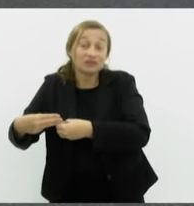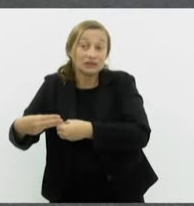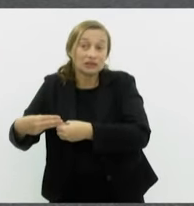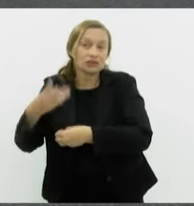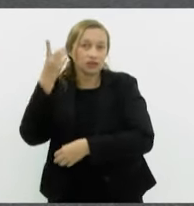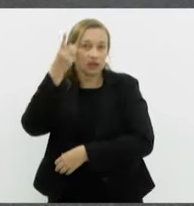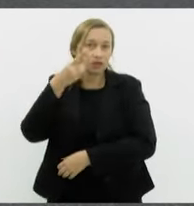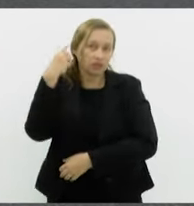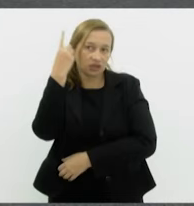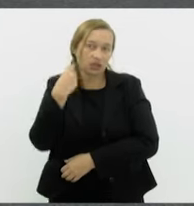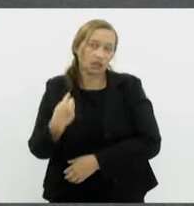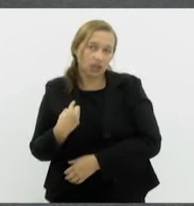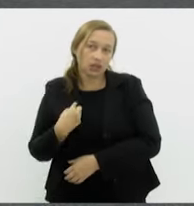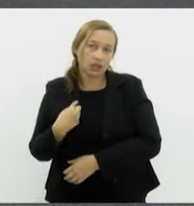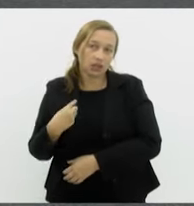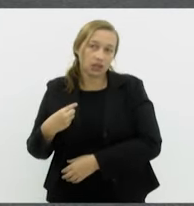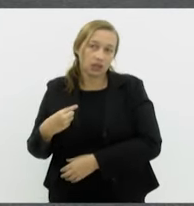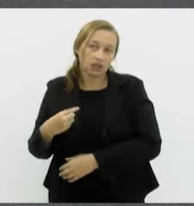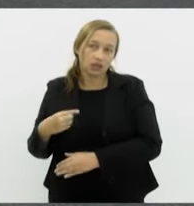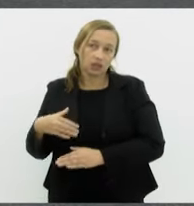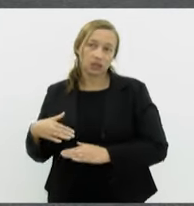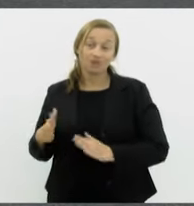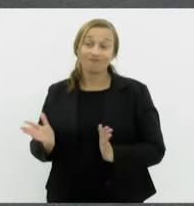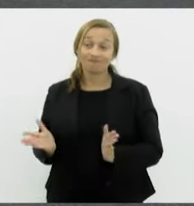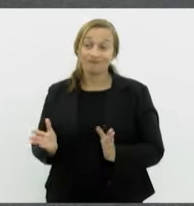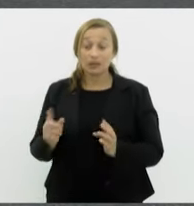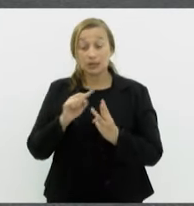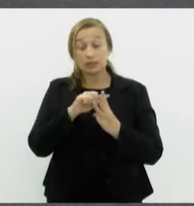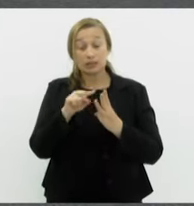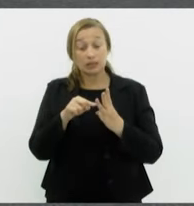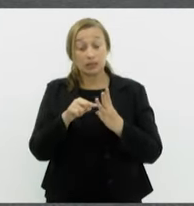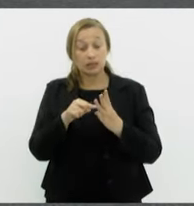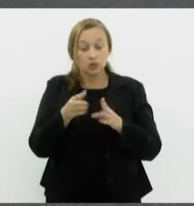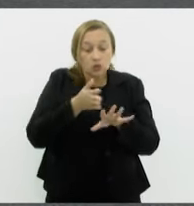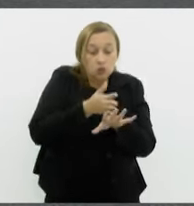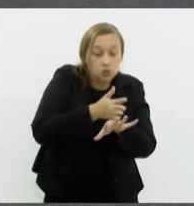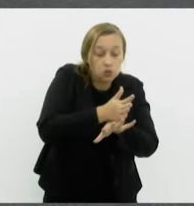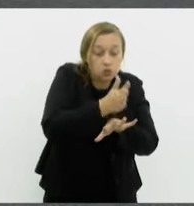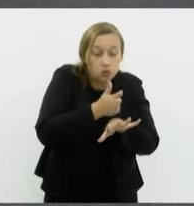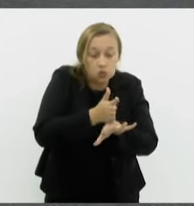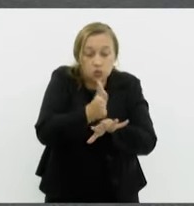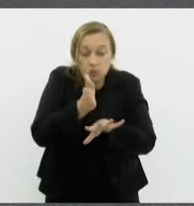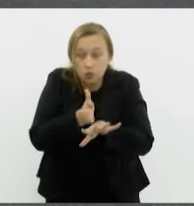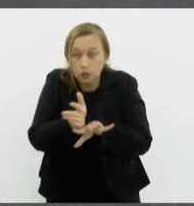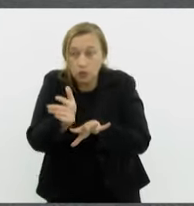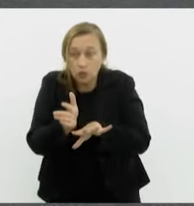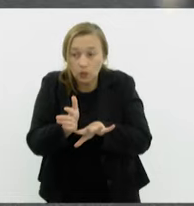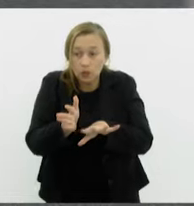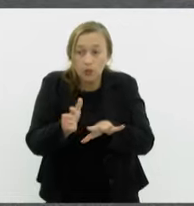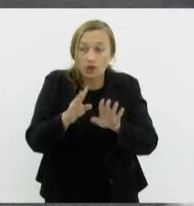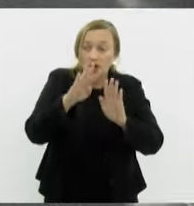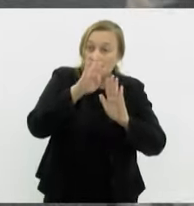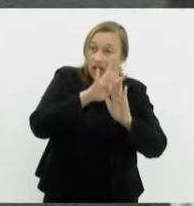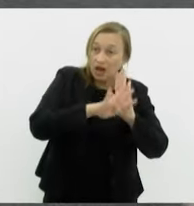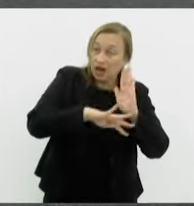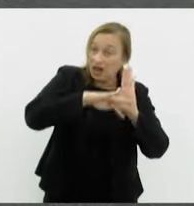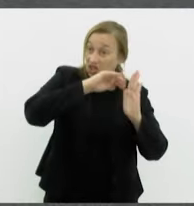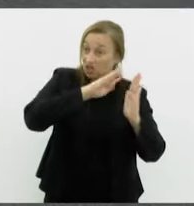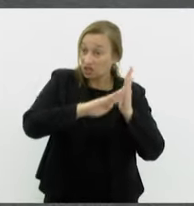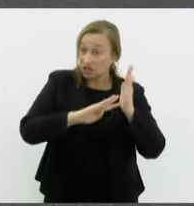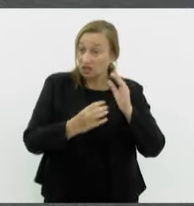deputada Dani Monteiro, que avançam em três direções. Agenda verde, que é criar e implantar